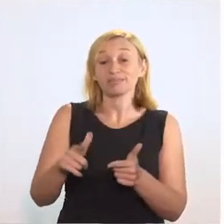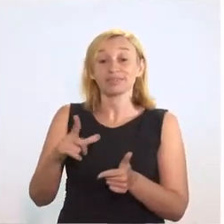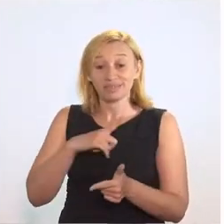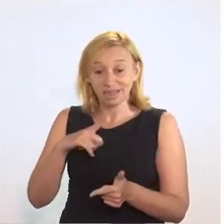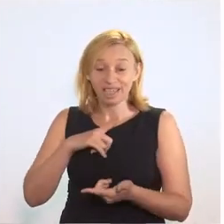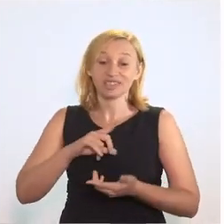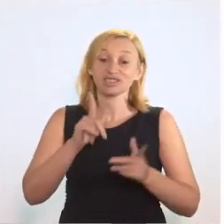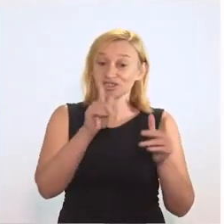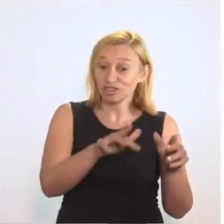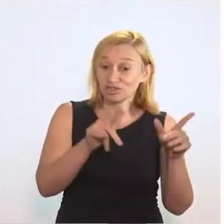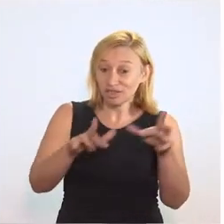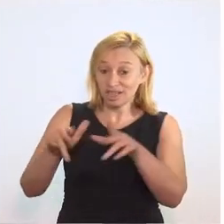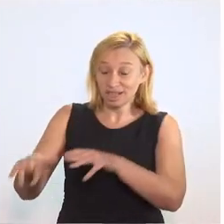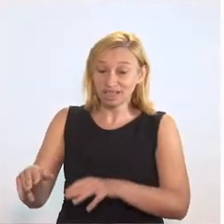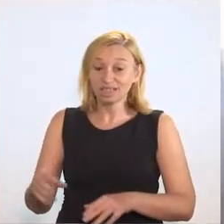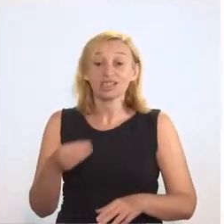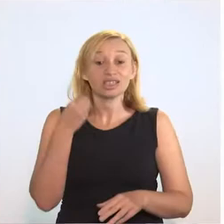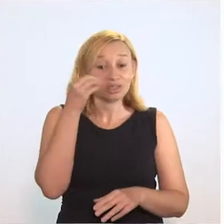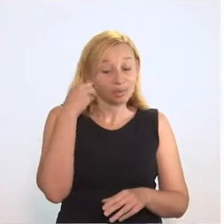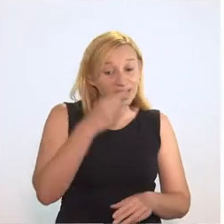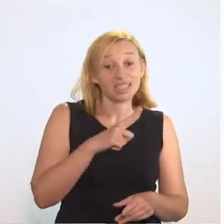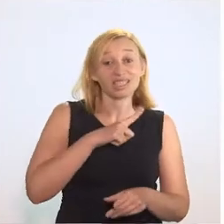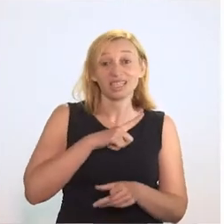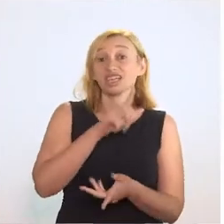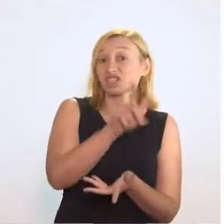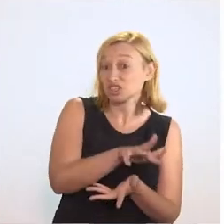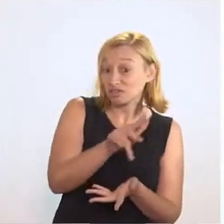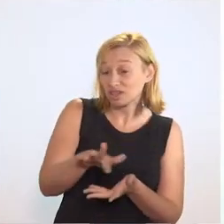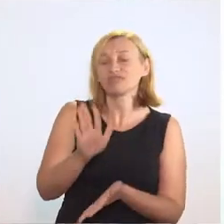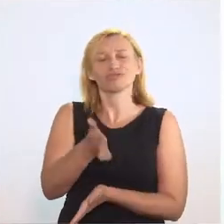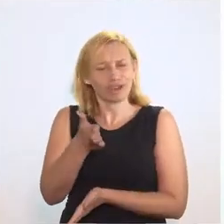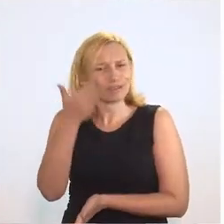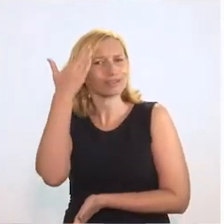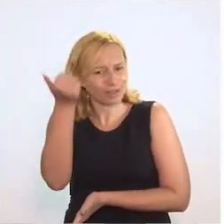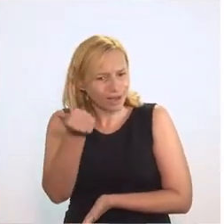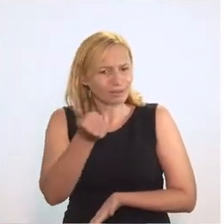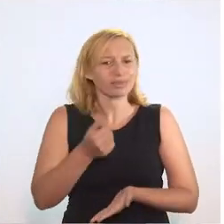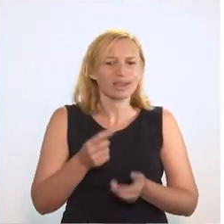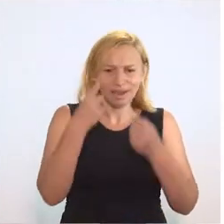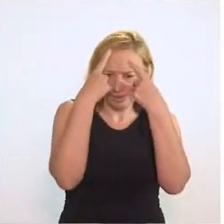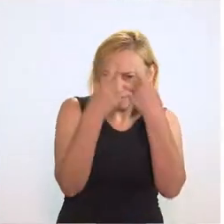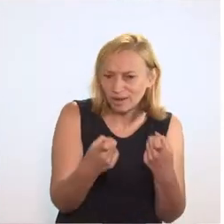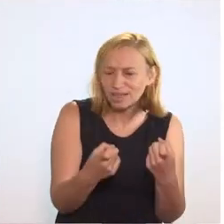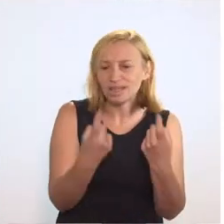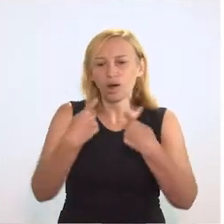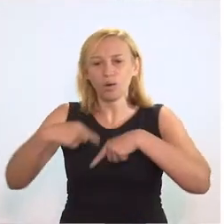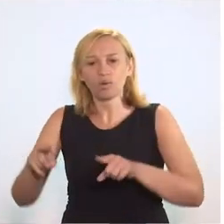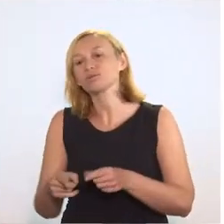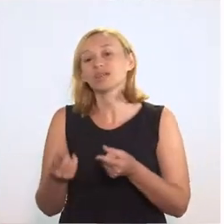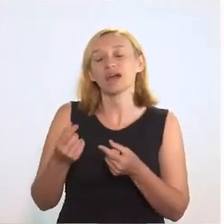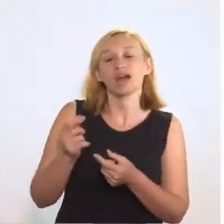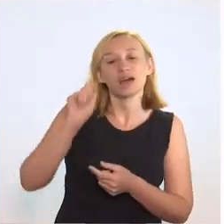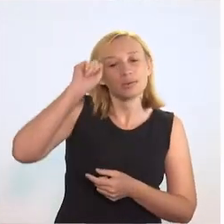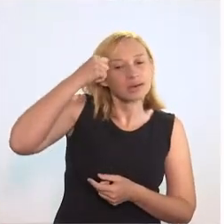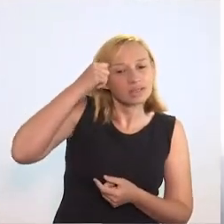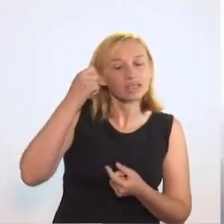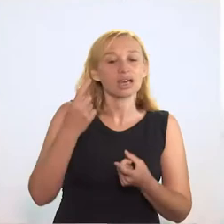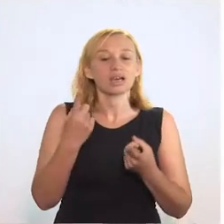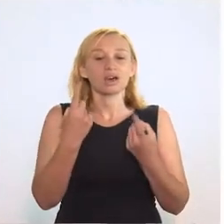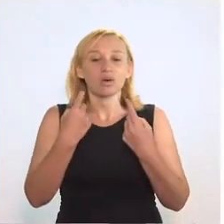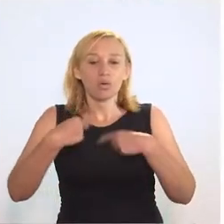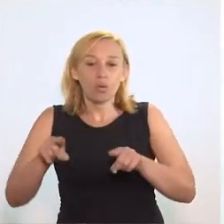inclusive, traz, que a gente vai viver a maternidade na perspectiva do que a gente já sabe que é violência, né? Violência contra a raça, violência contra